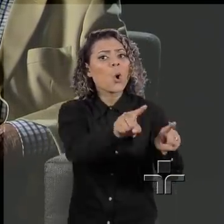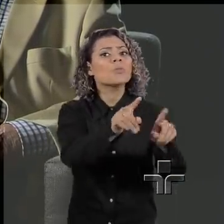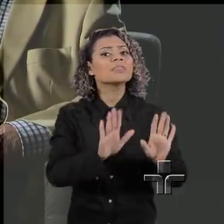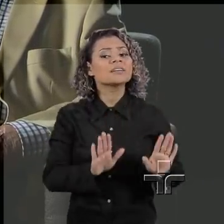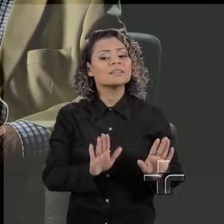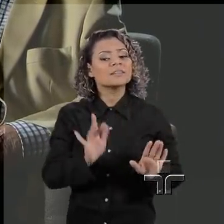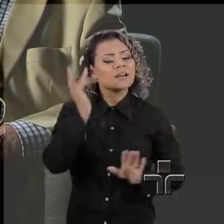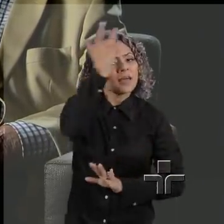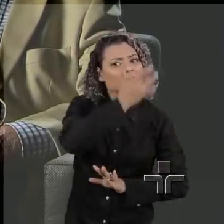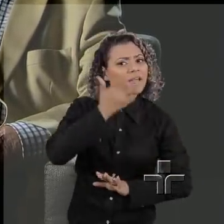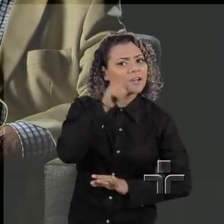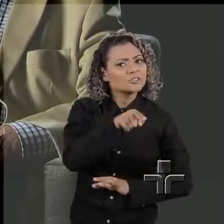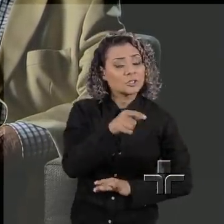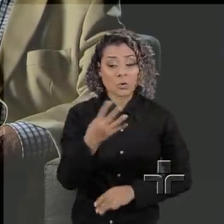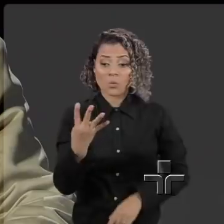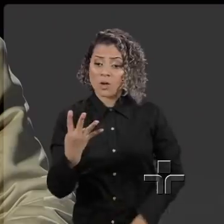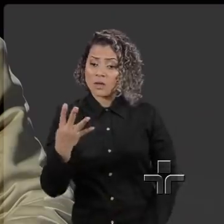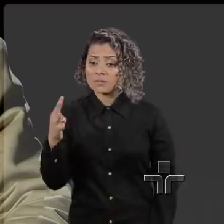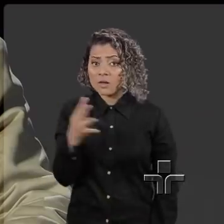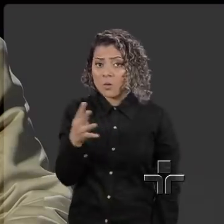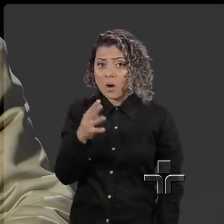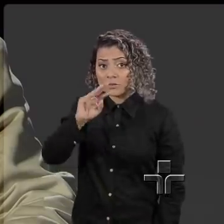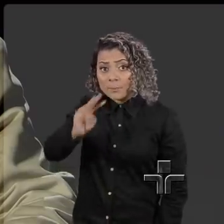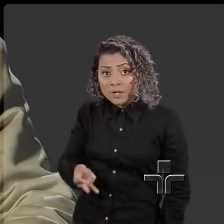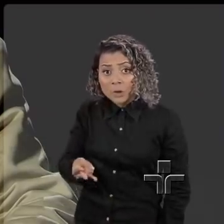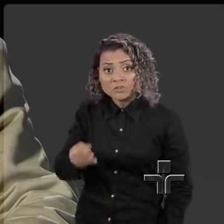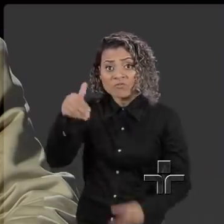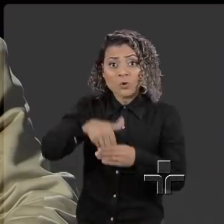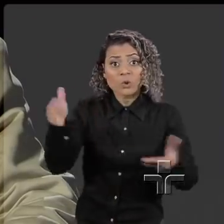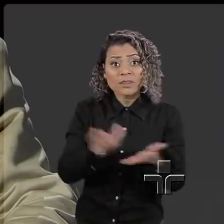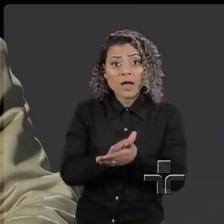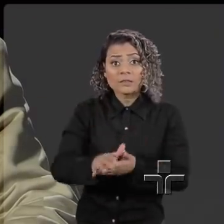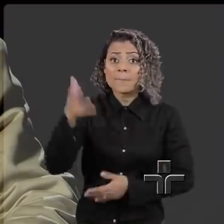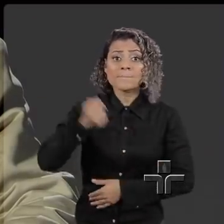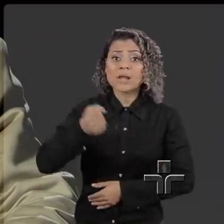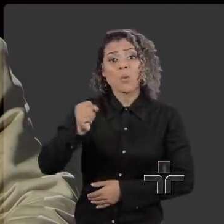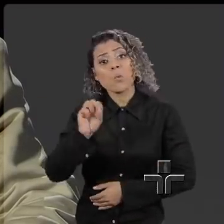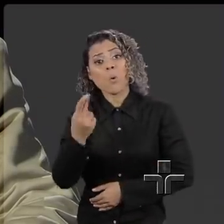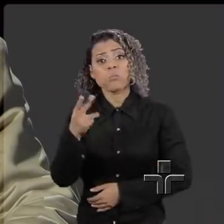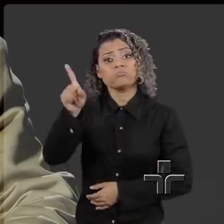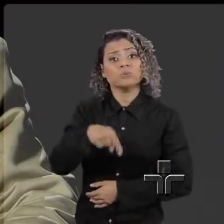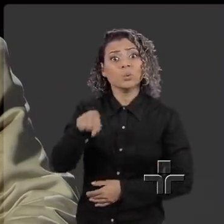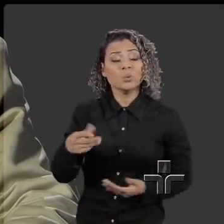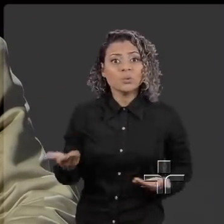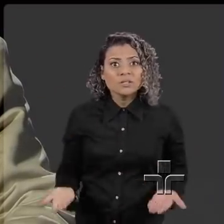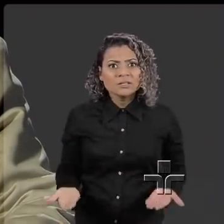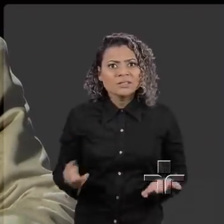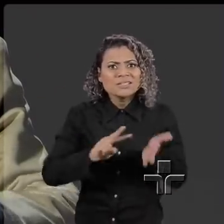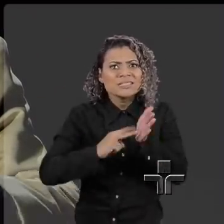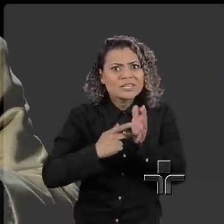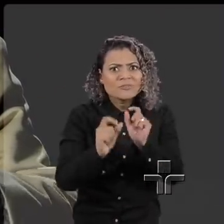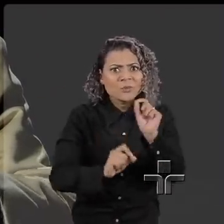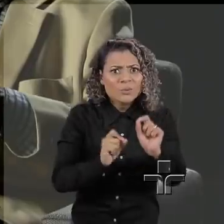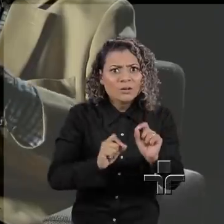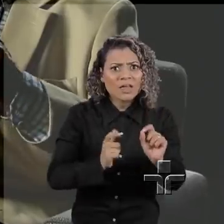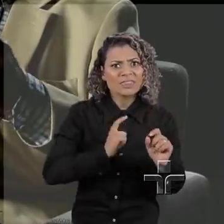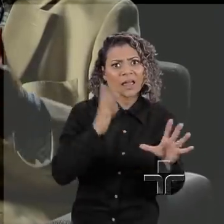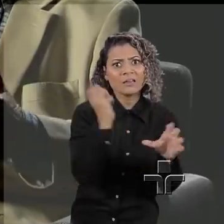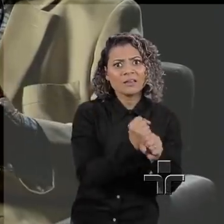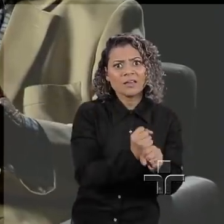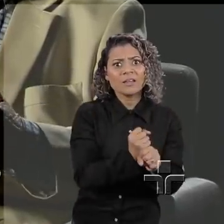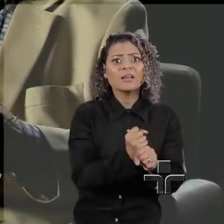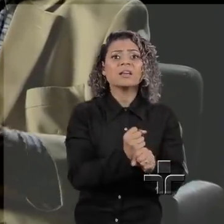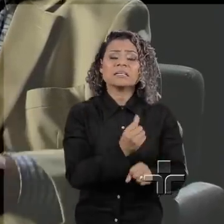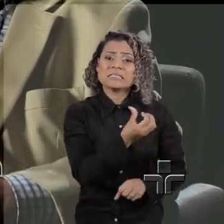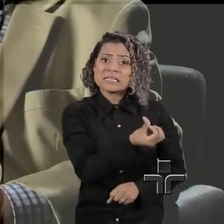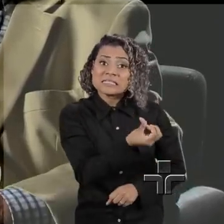E outros 44 milhões ou não votaram, ou votaram em branco, ou votaram nulo. O que significa que tem perto de